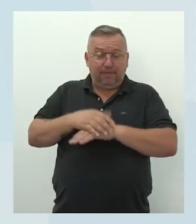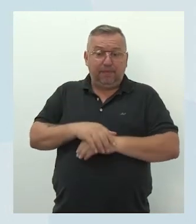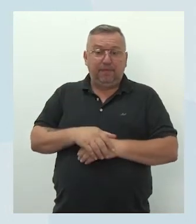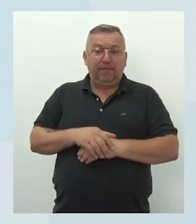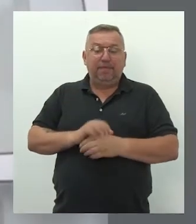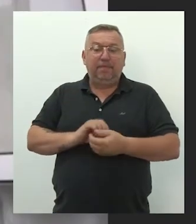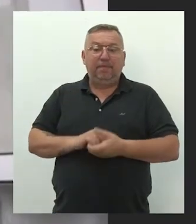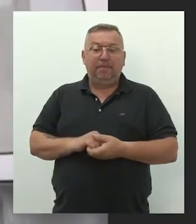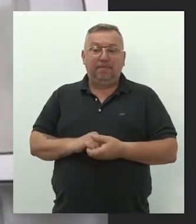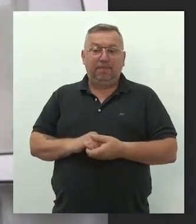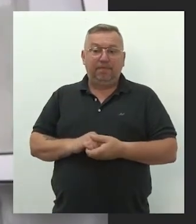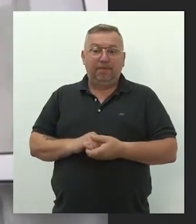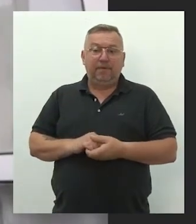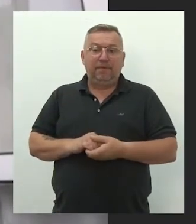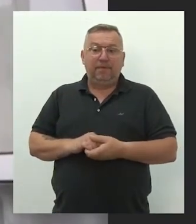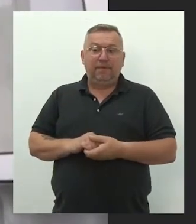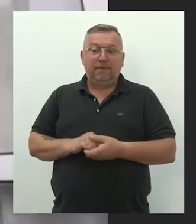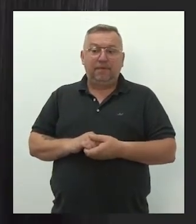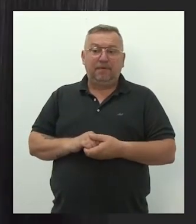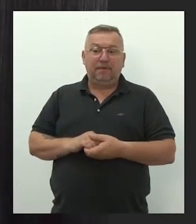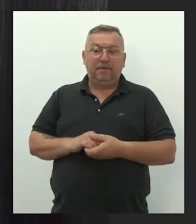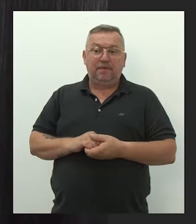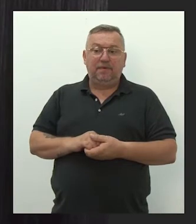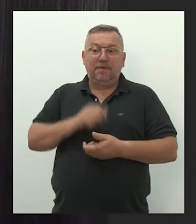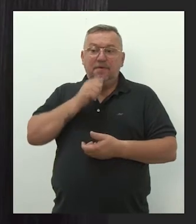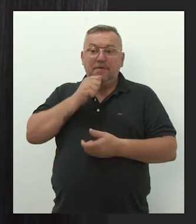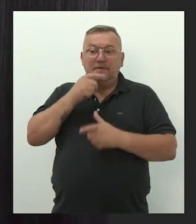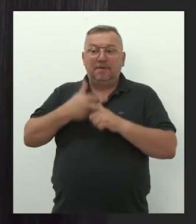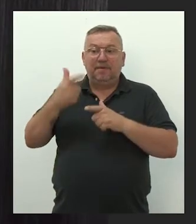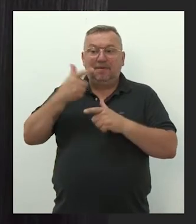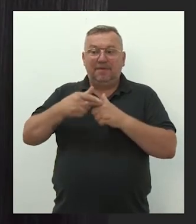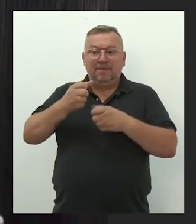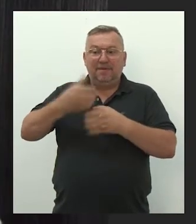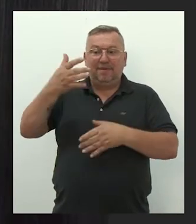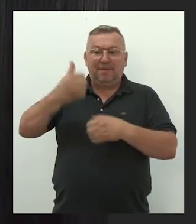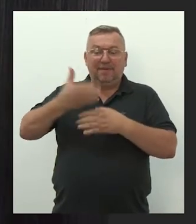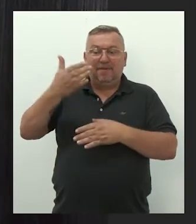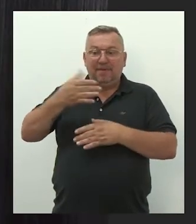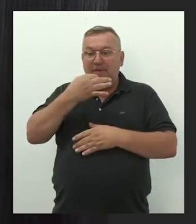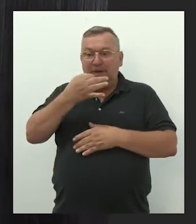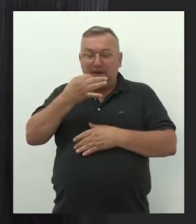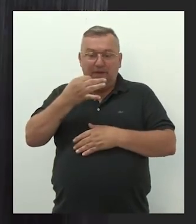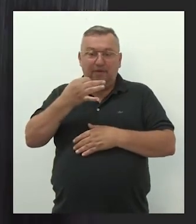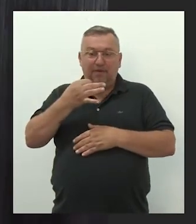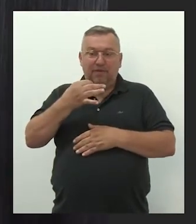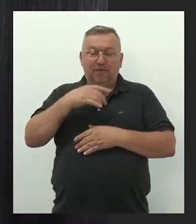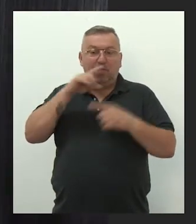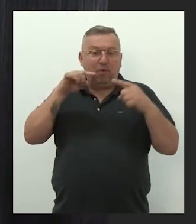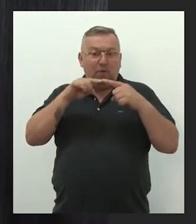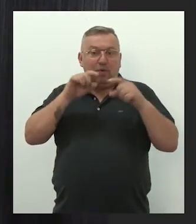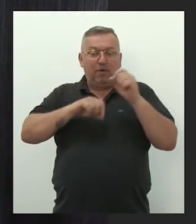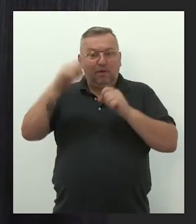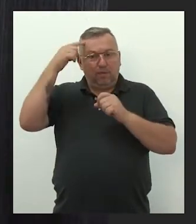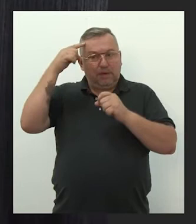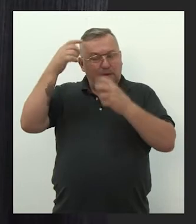respondendo? Tá certo. Ainda então estamos vamos... com problema no chat, Carol. Mas acho que fica com a intenção deles